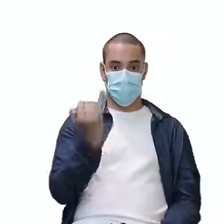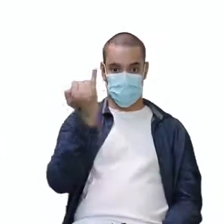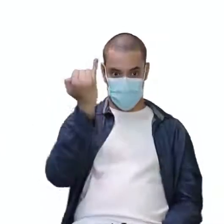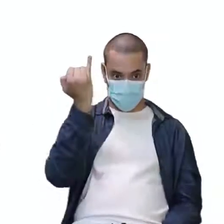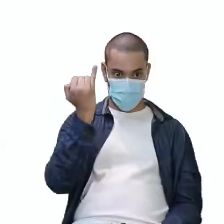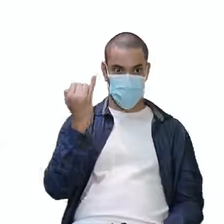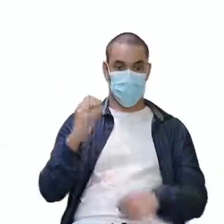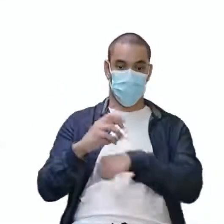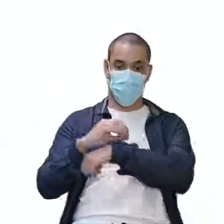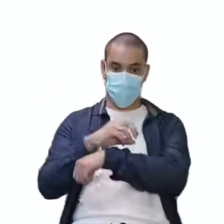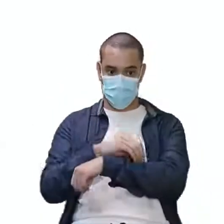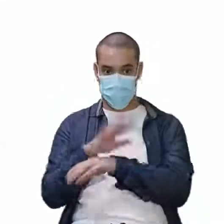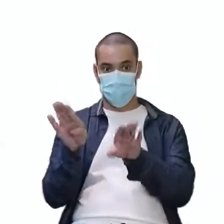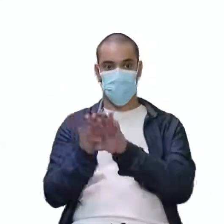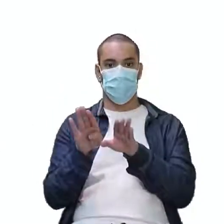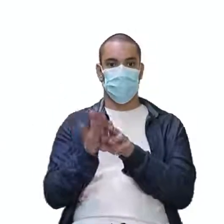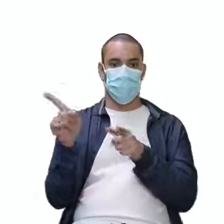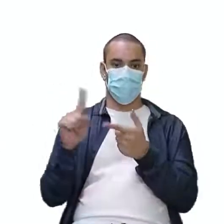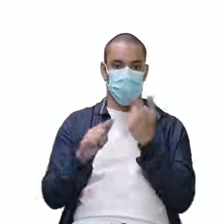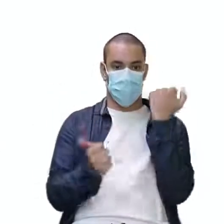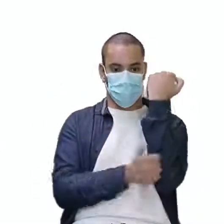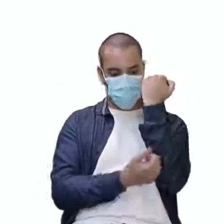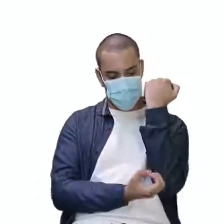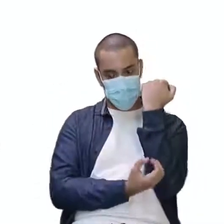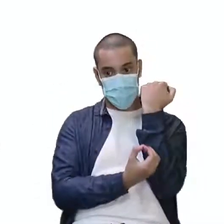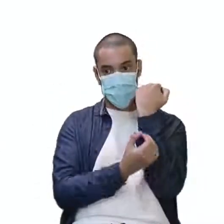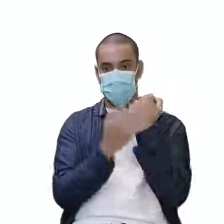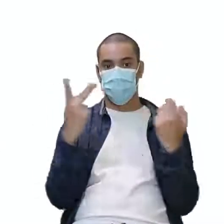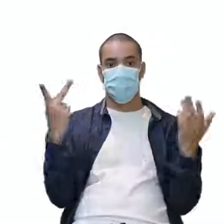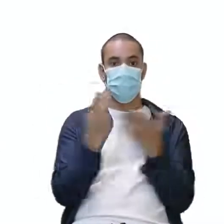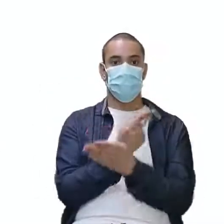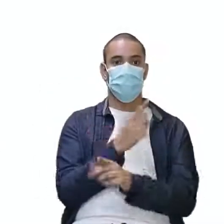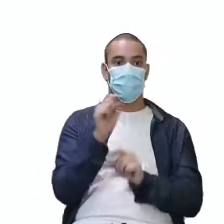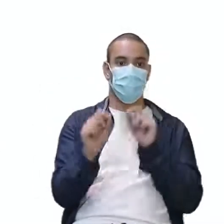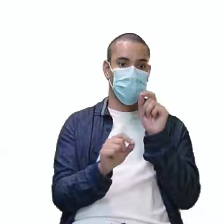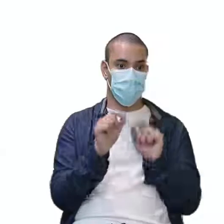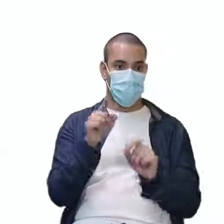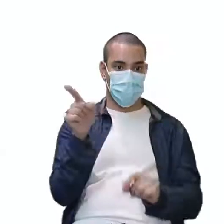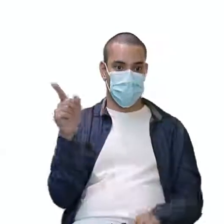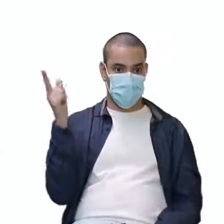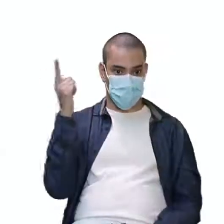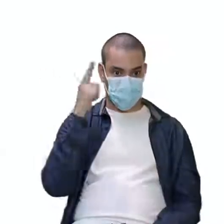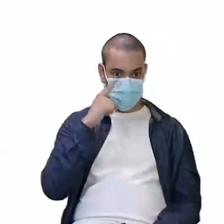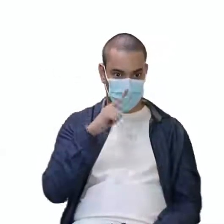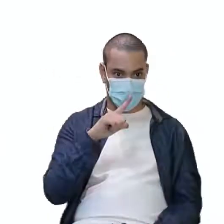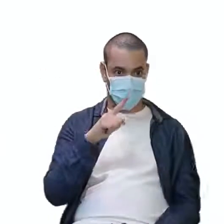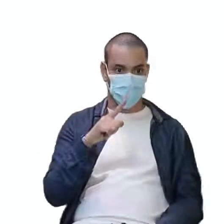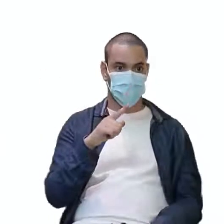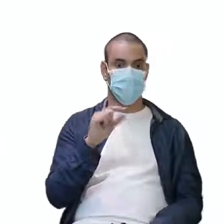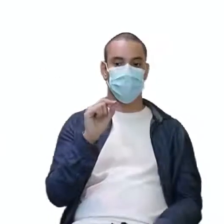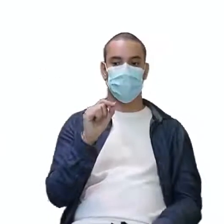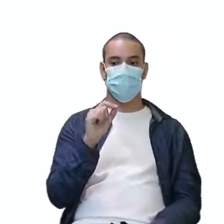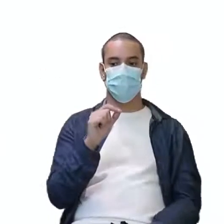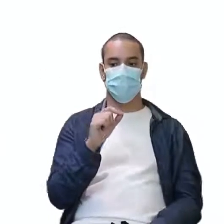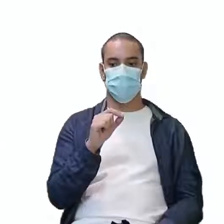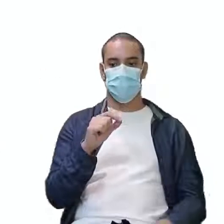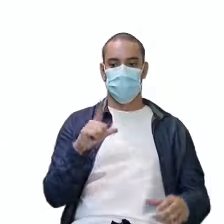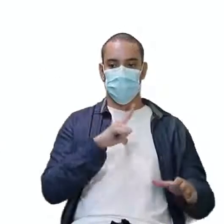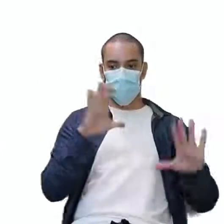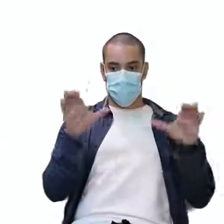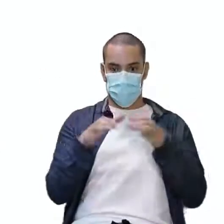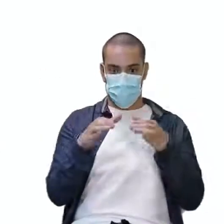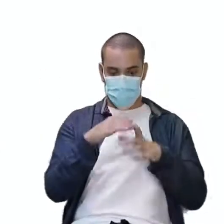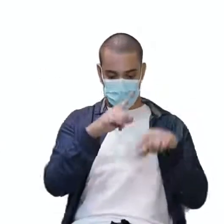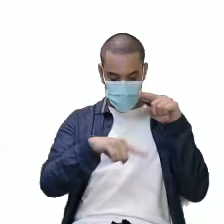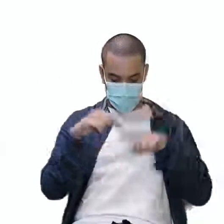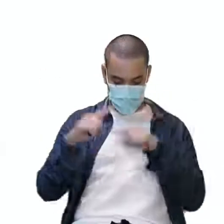nas formigas quanto nos térmitas, para que aconteça de eles conseguirem alocar, né? Agrupar os